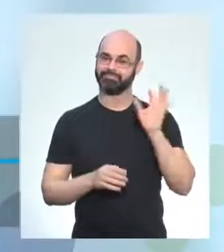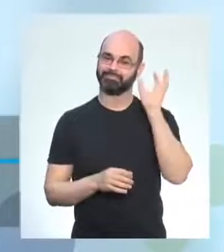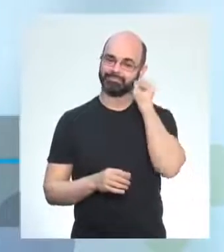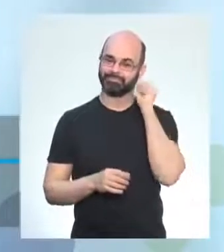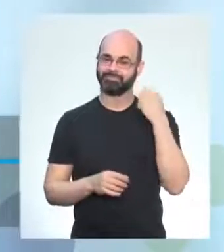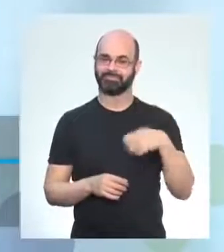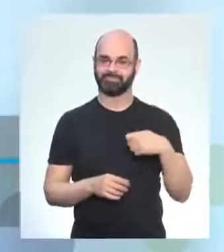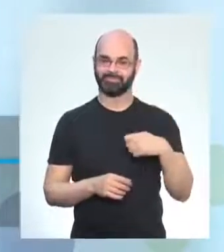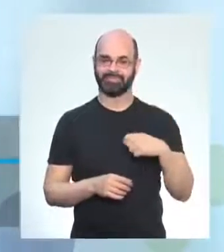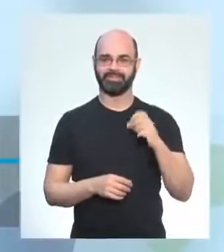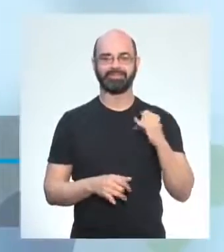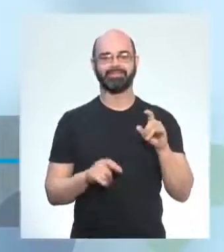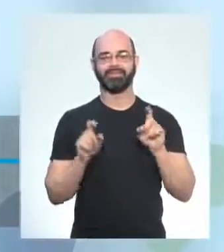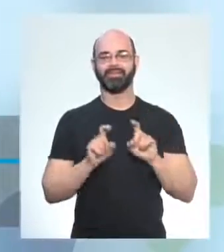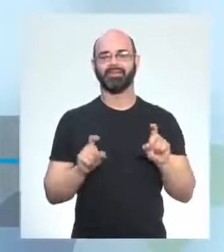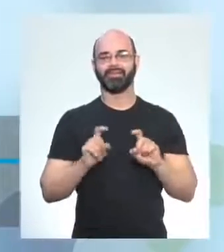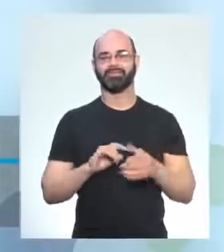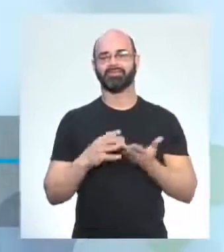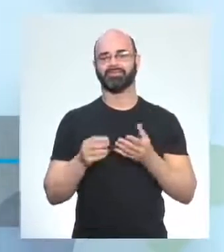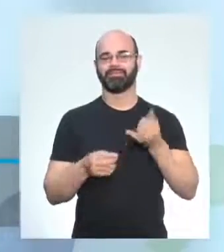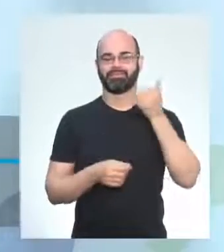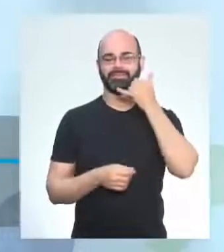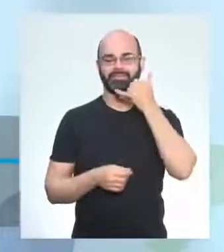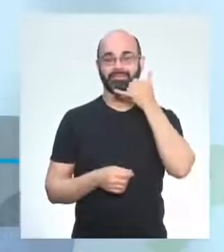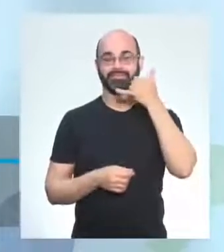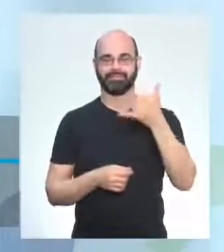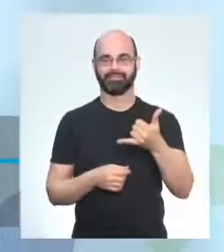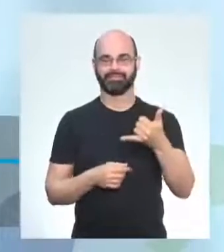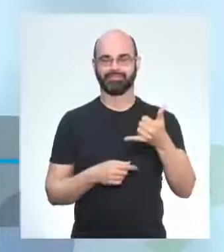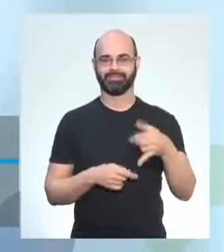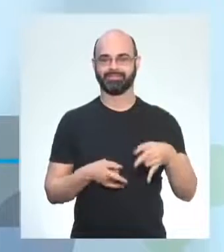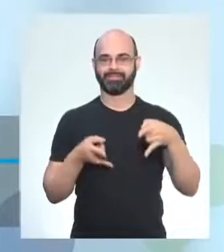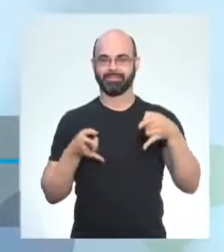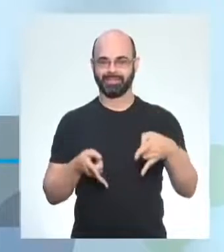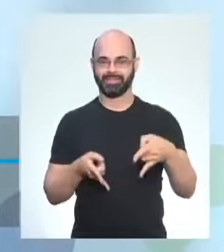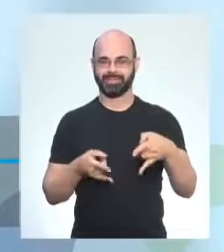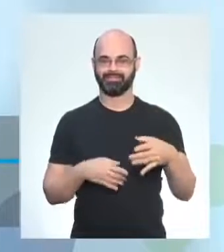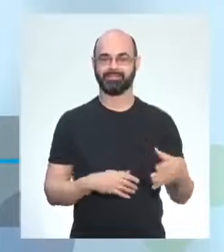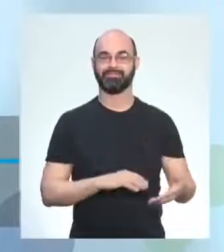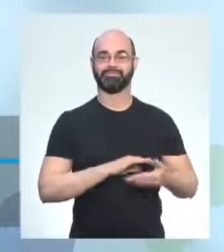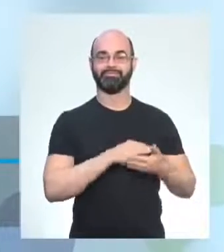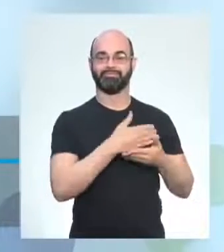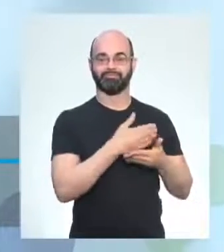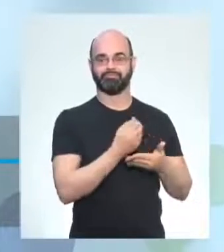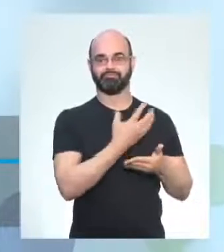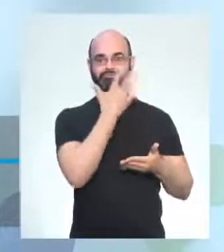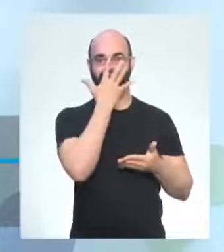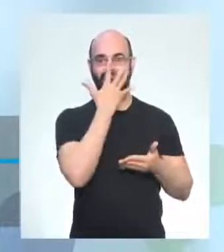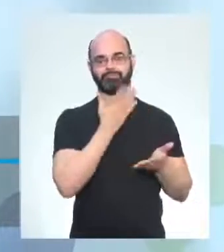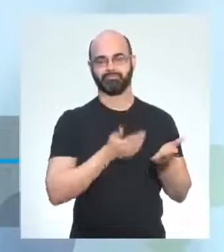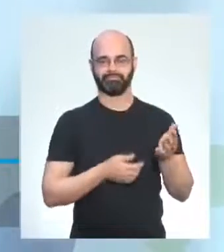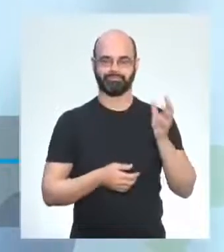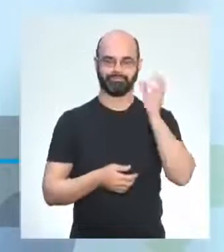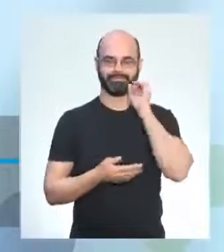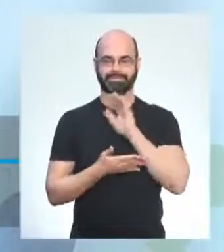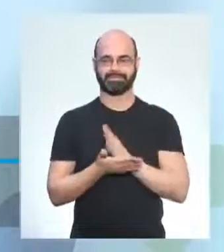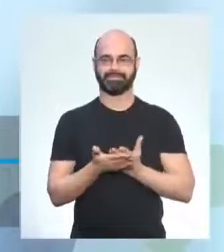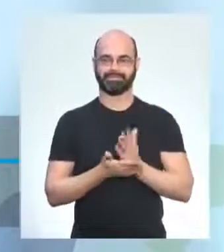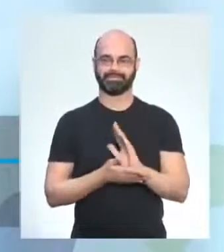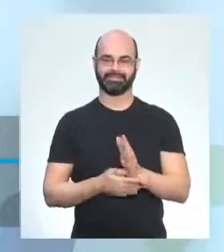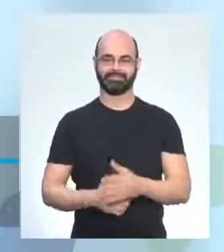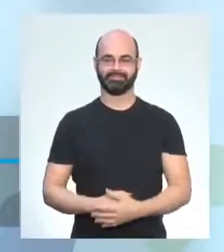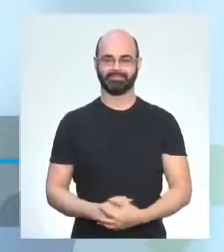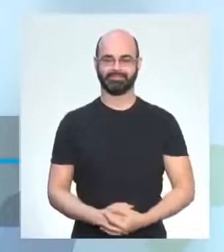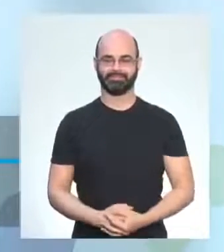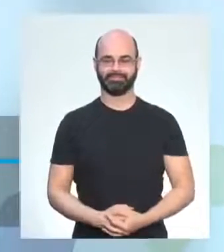se a gente leva computador, leva celular, tudo para a cama, aí depois não adianta reclamar que está com insônia, né? Complicado, tá